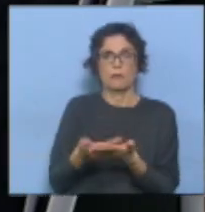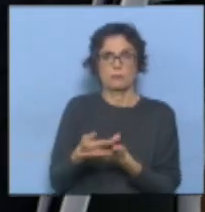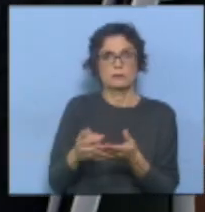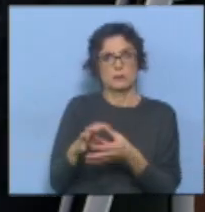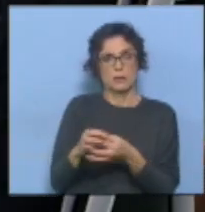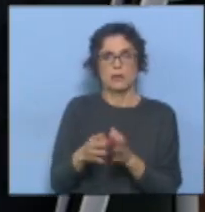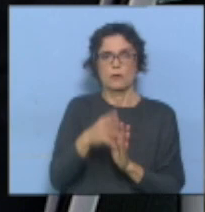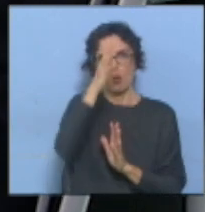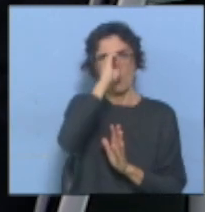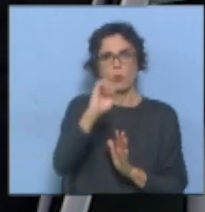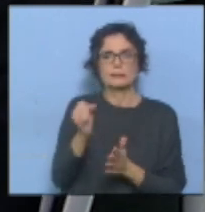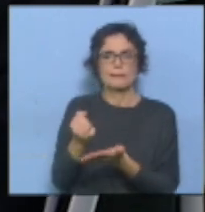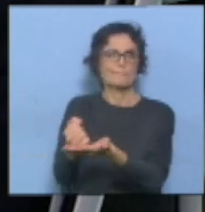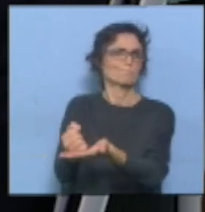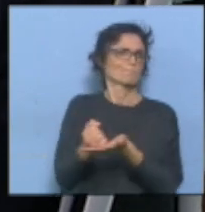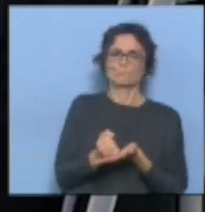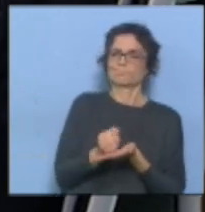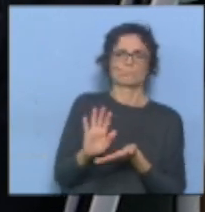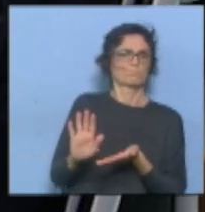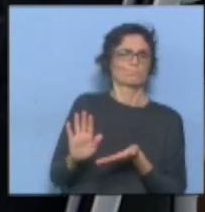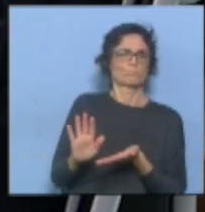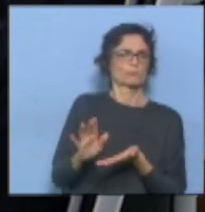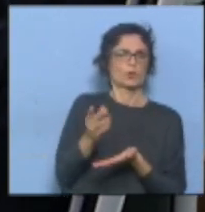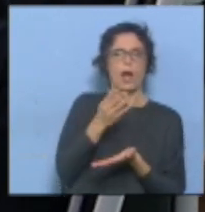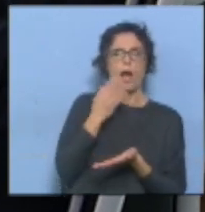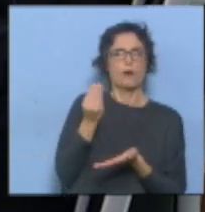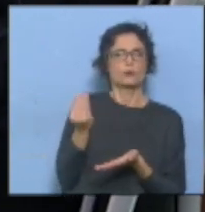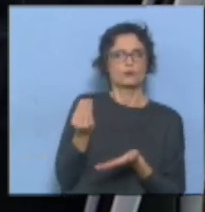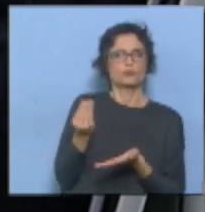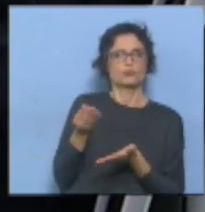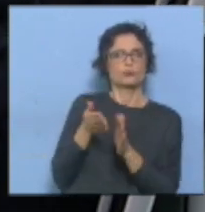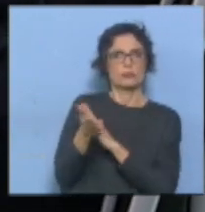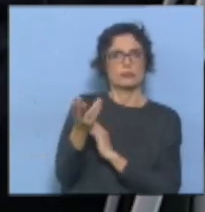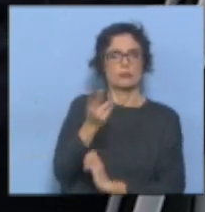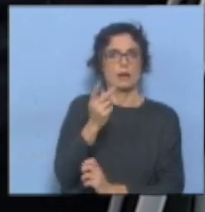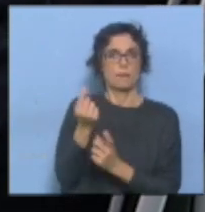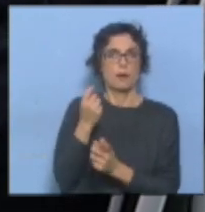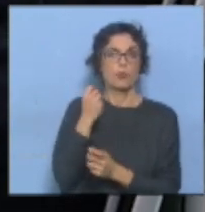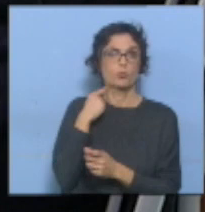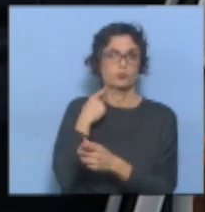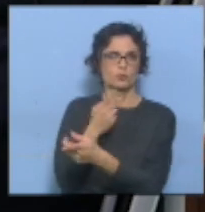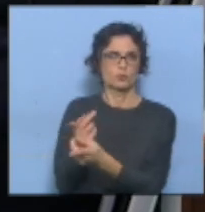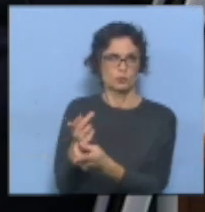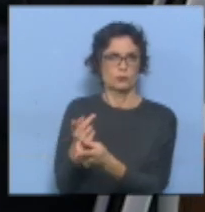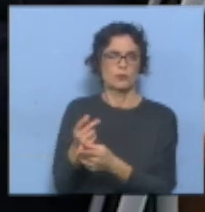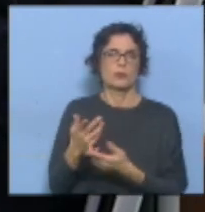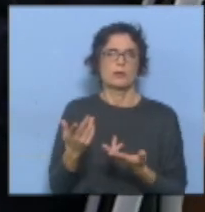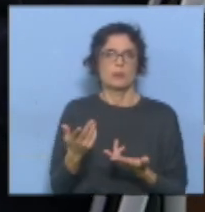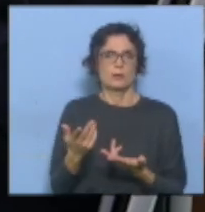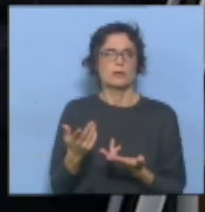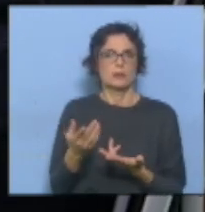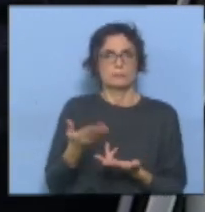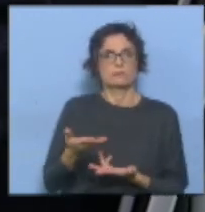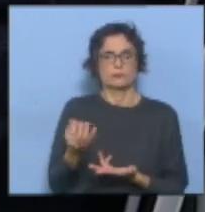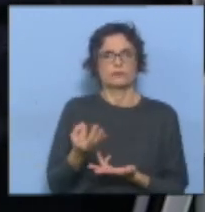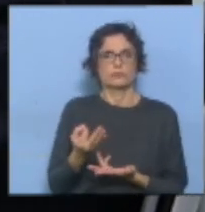de apoiar os alunos que frequentavam um determinado curso, e isso, neste